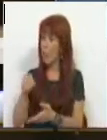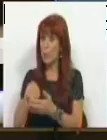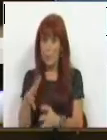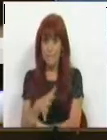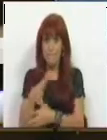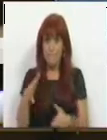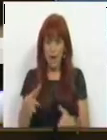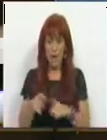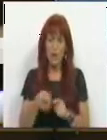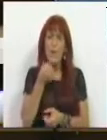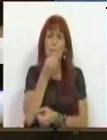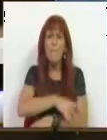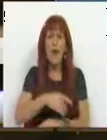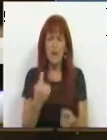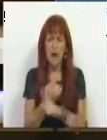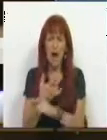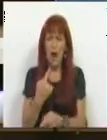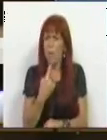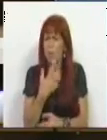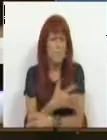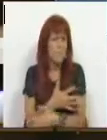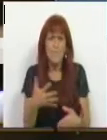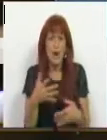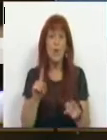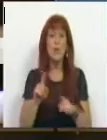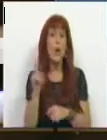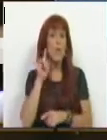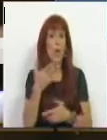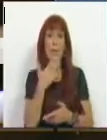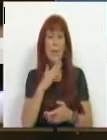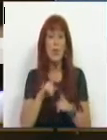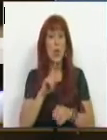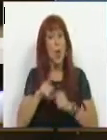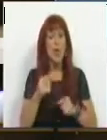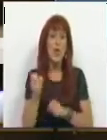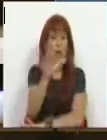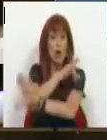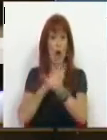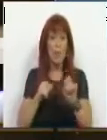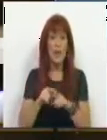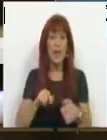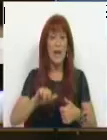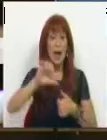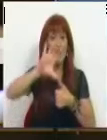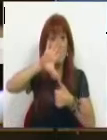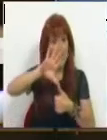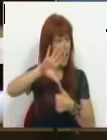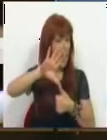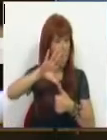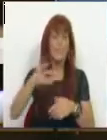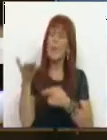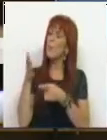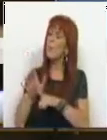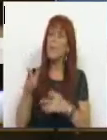pobreza é maior, as perdas e desperdícios são muito maiores em valor relativo do que na Europa e na América do Norte.